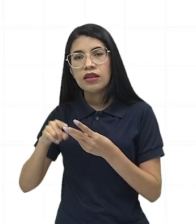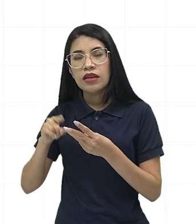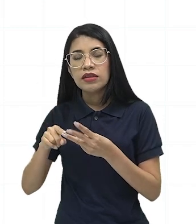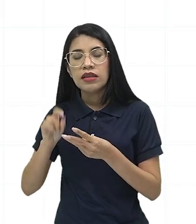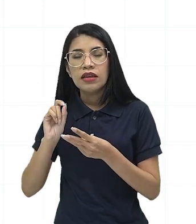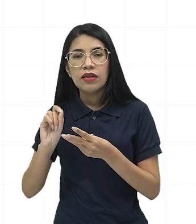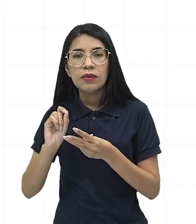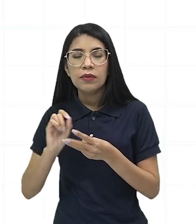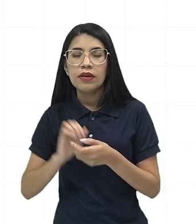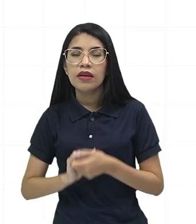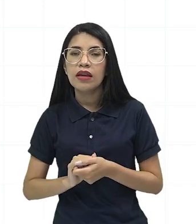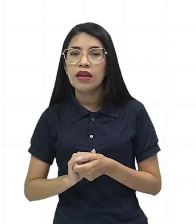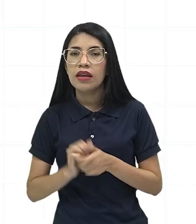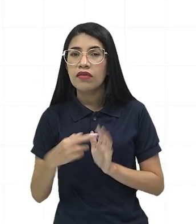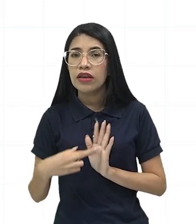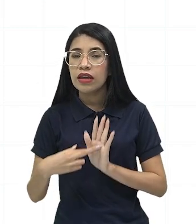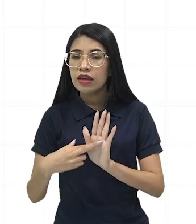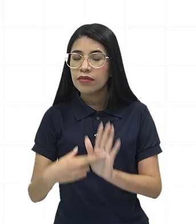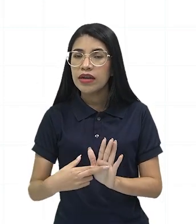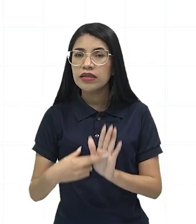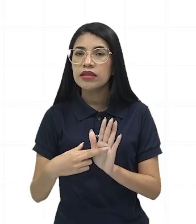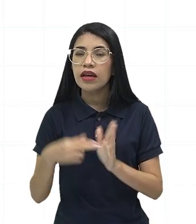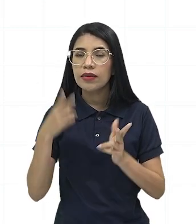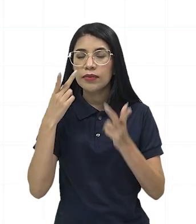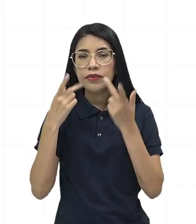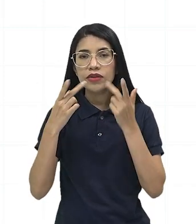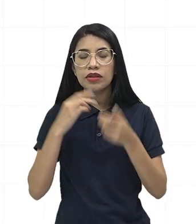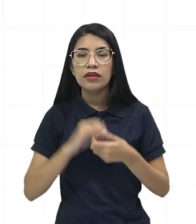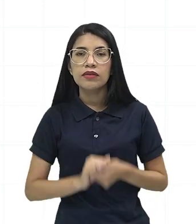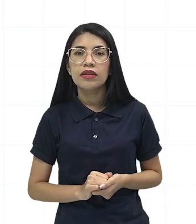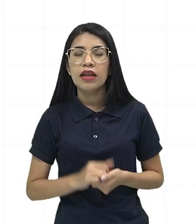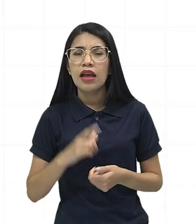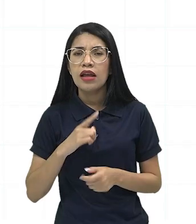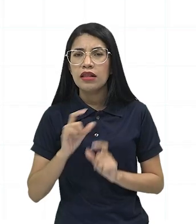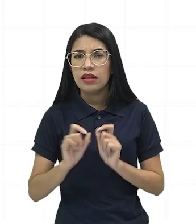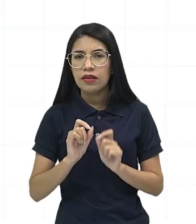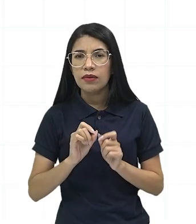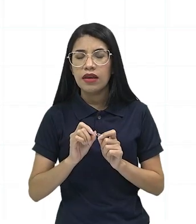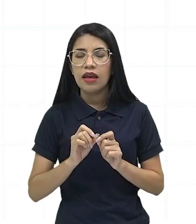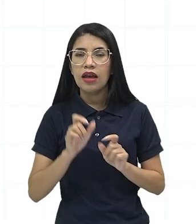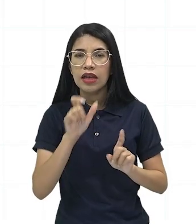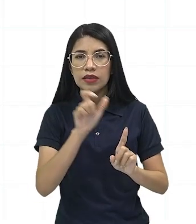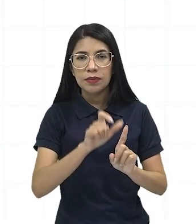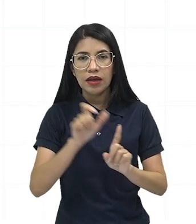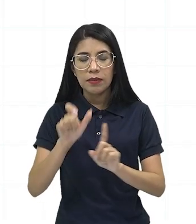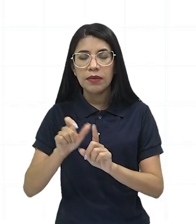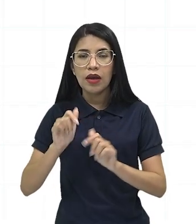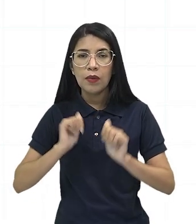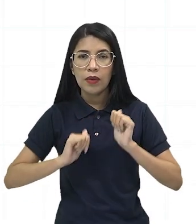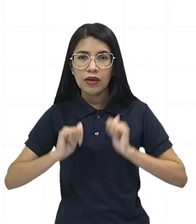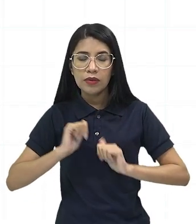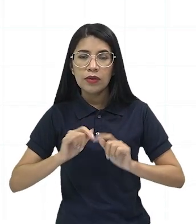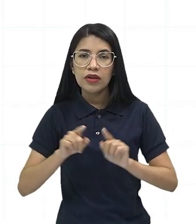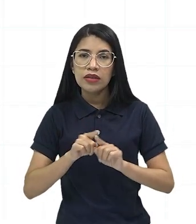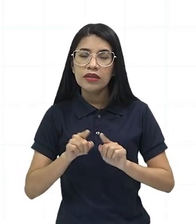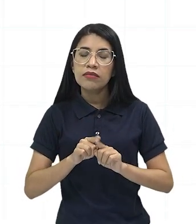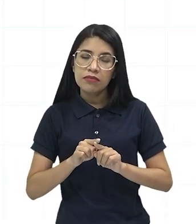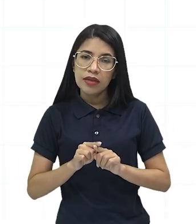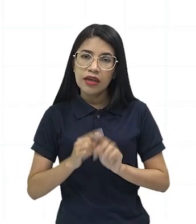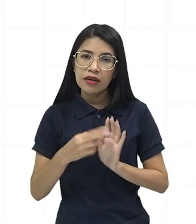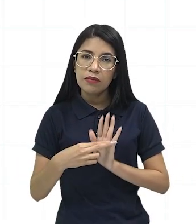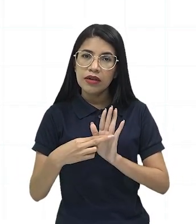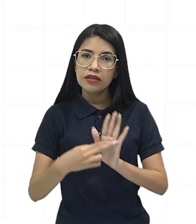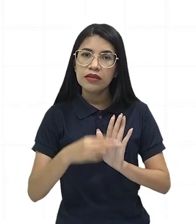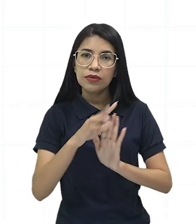dramático a palavra representada. Afinal de contas, nós temos lá os nossos atores, atrizes representando